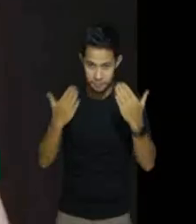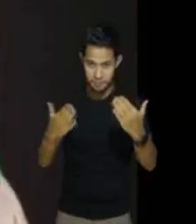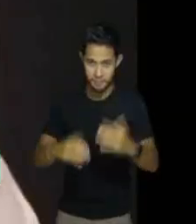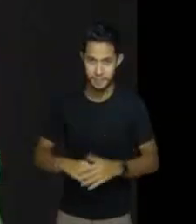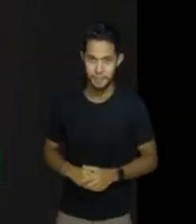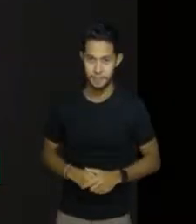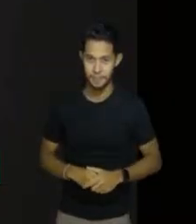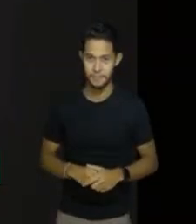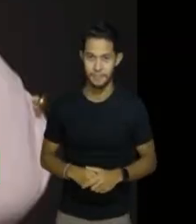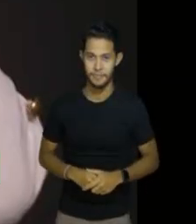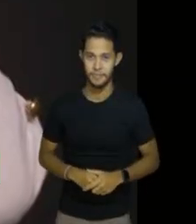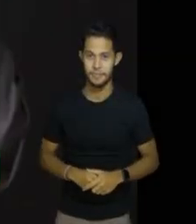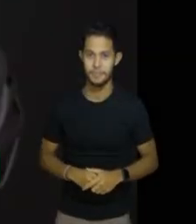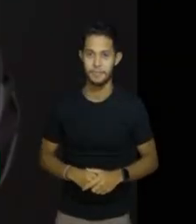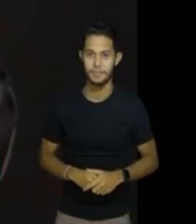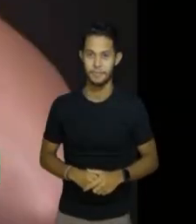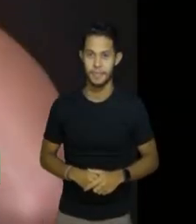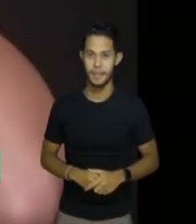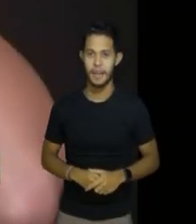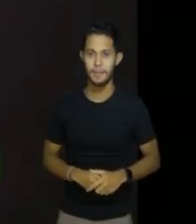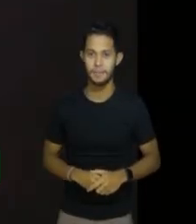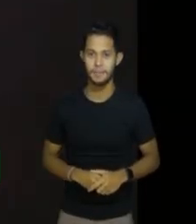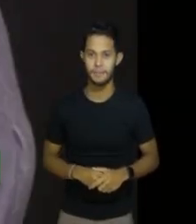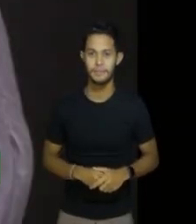Você finge que não vê.